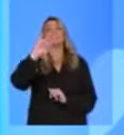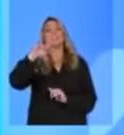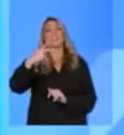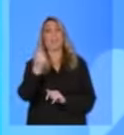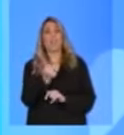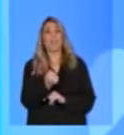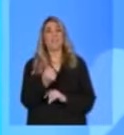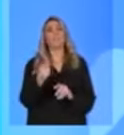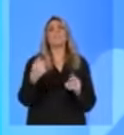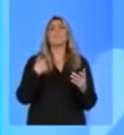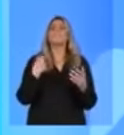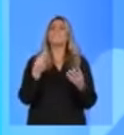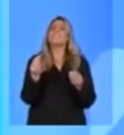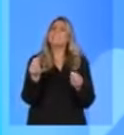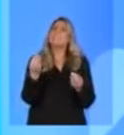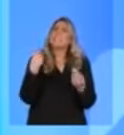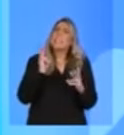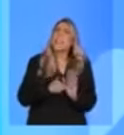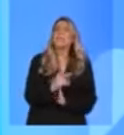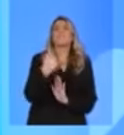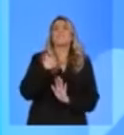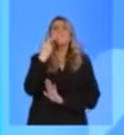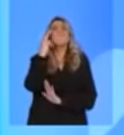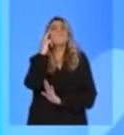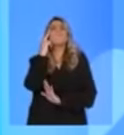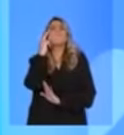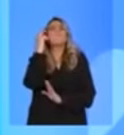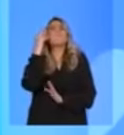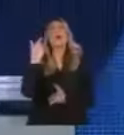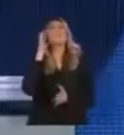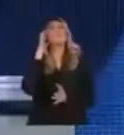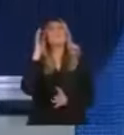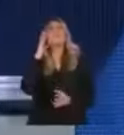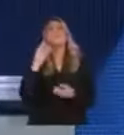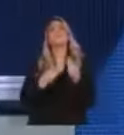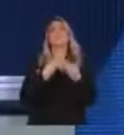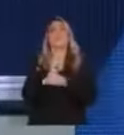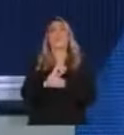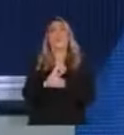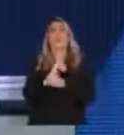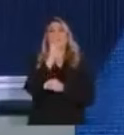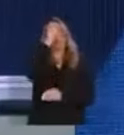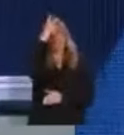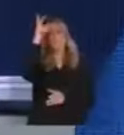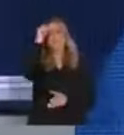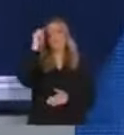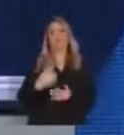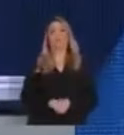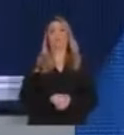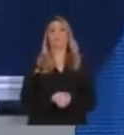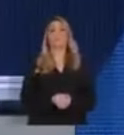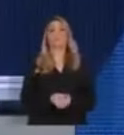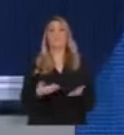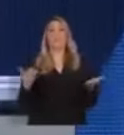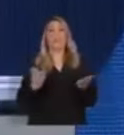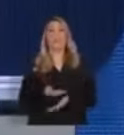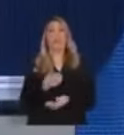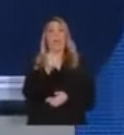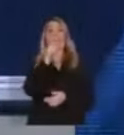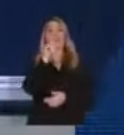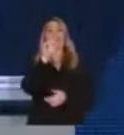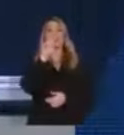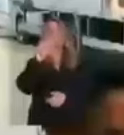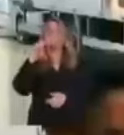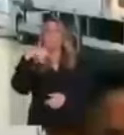faz pensar em todo momento no respeito ao Trabalhador na postura da guarda municipal Obrigada candidato Agora é a vez de Alessandro mol vamos